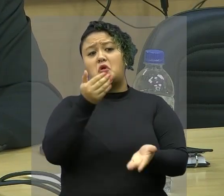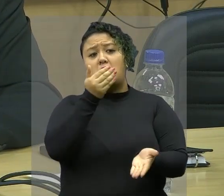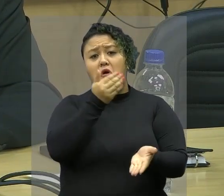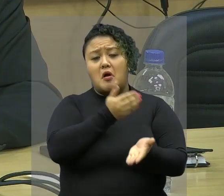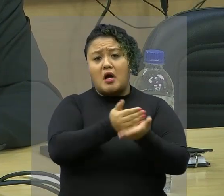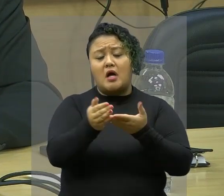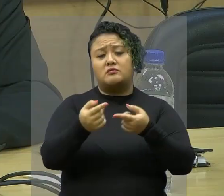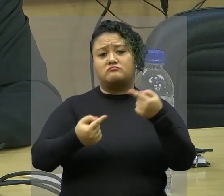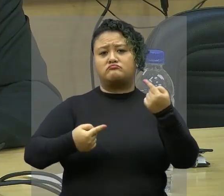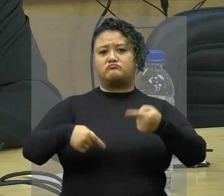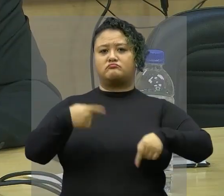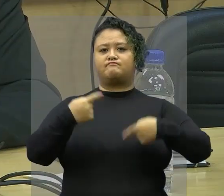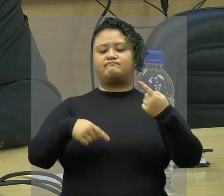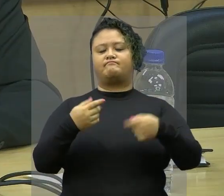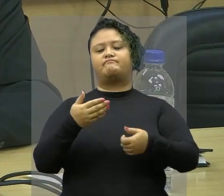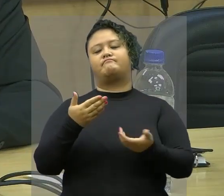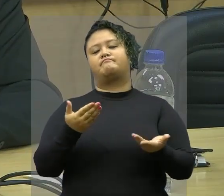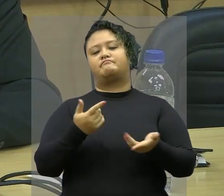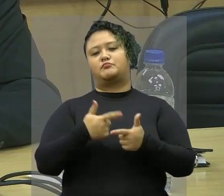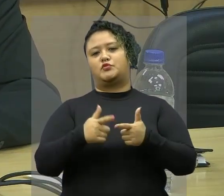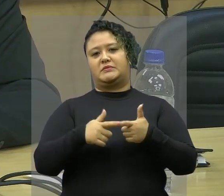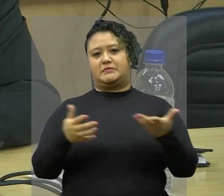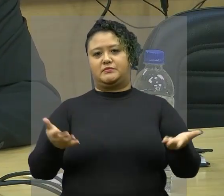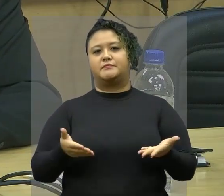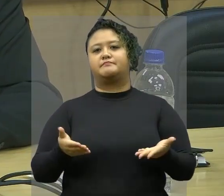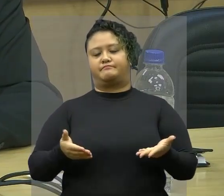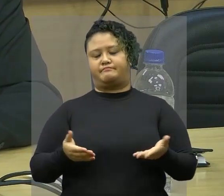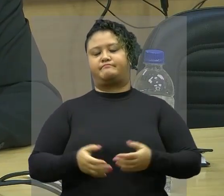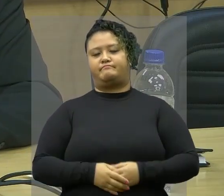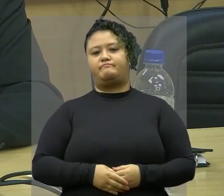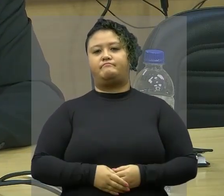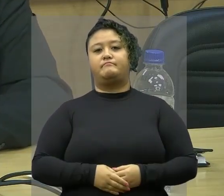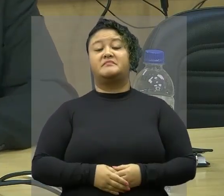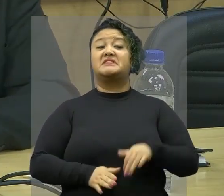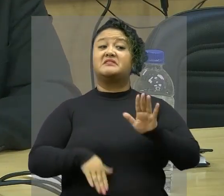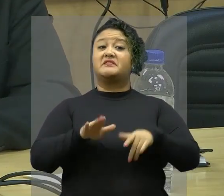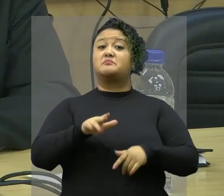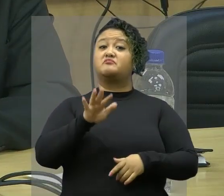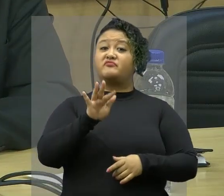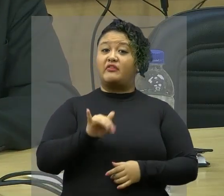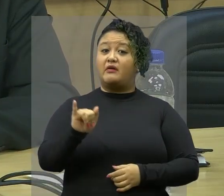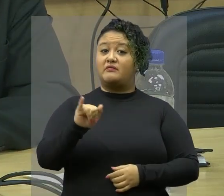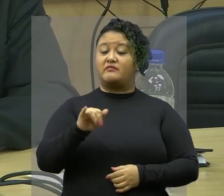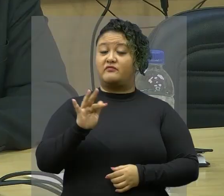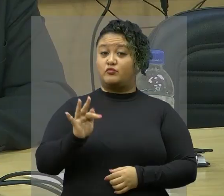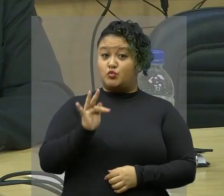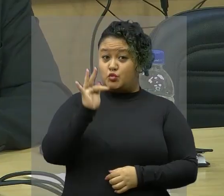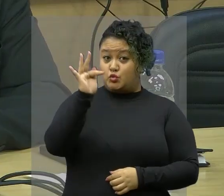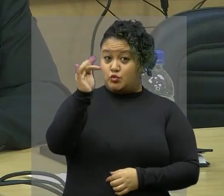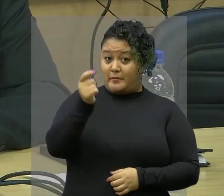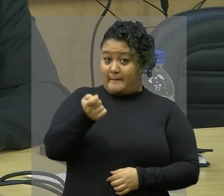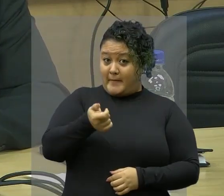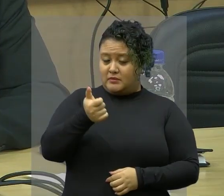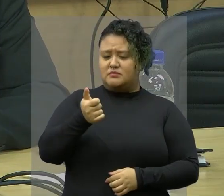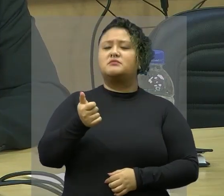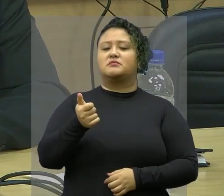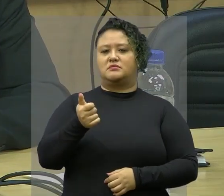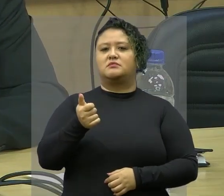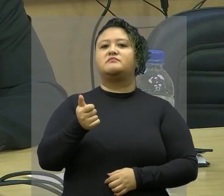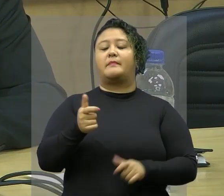a discutir esse problema que, muito provavelmente, no futuro muito próximo, ele vai ser muito maior do que ele é